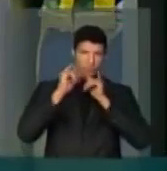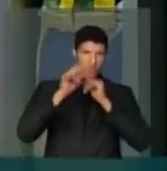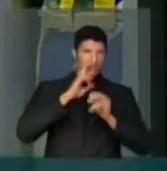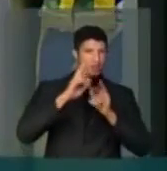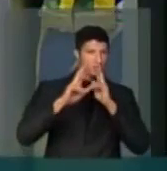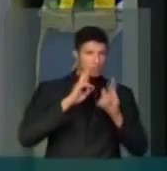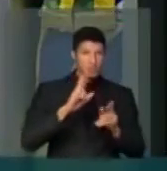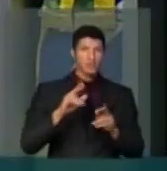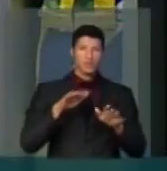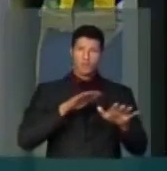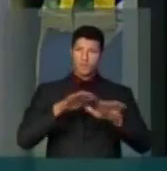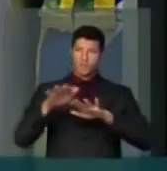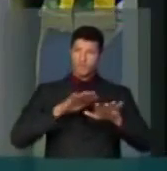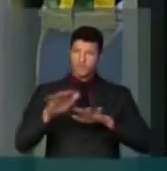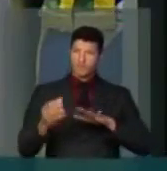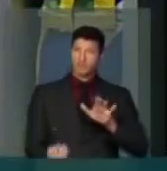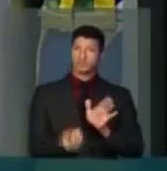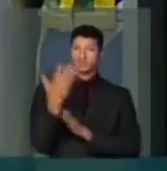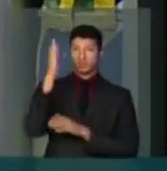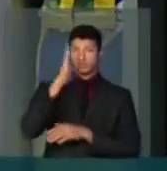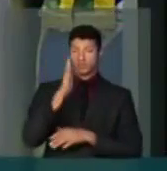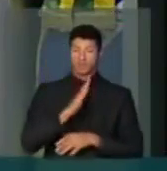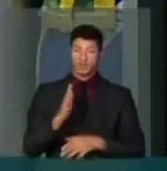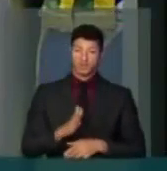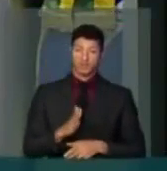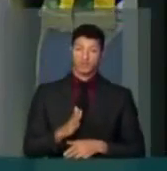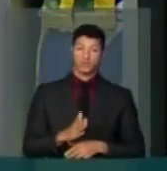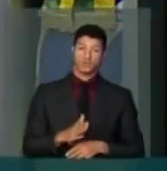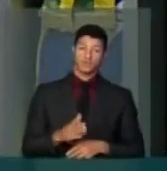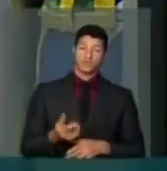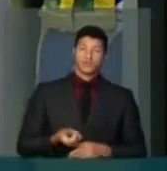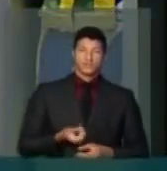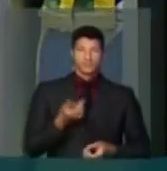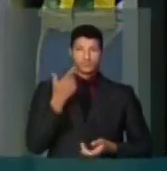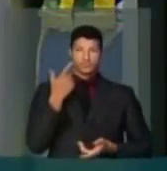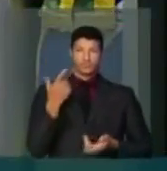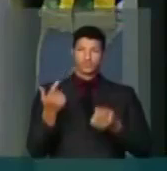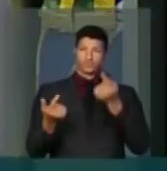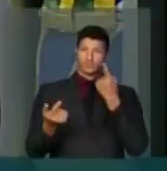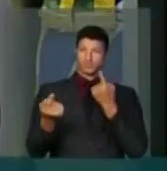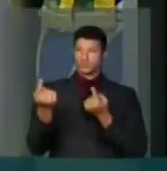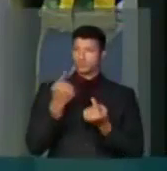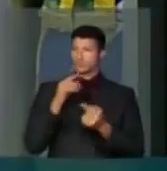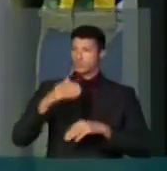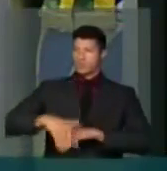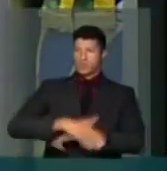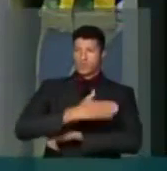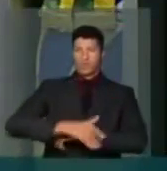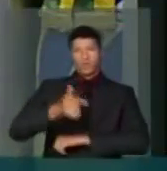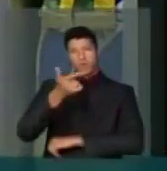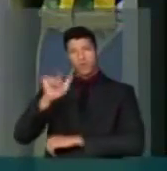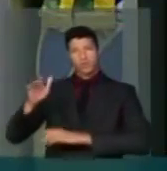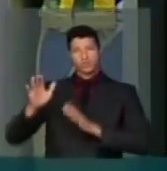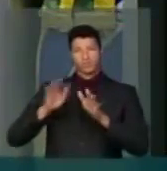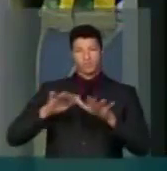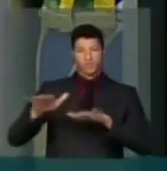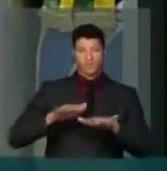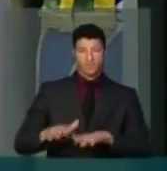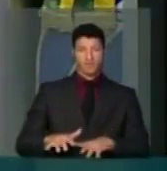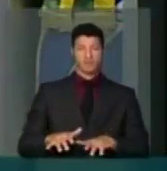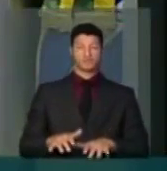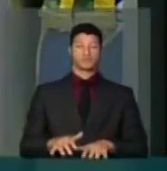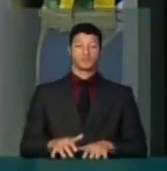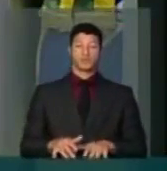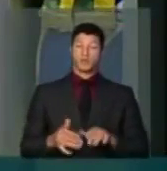manifestando, movimentos surgem no Brasil espontaneamente, como Vem para a Rua, outros movimentos